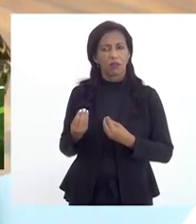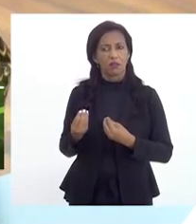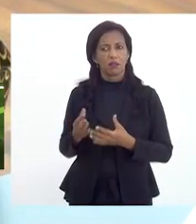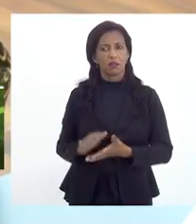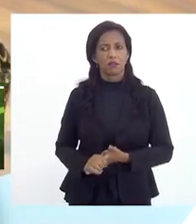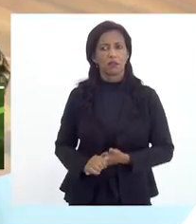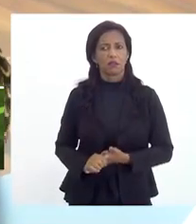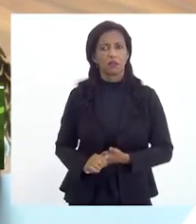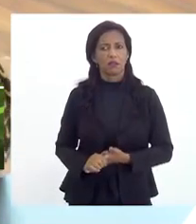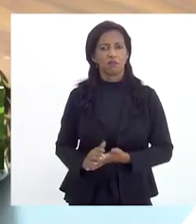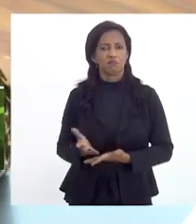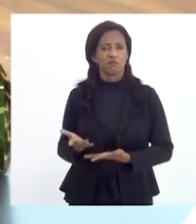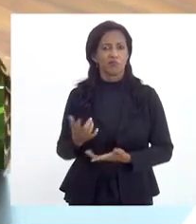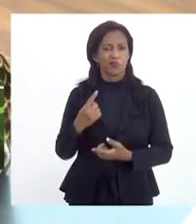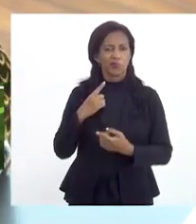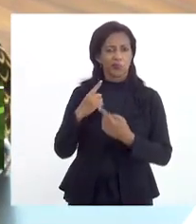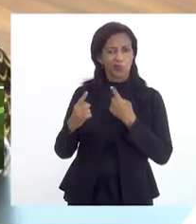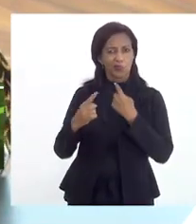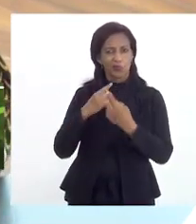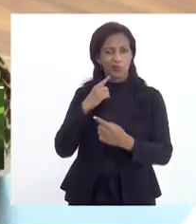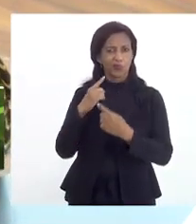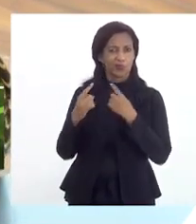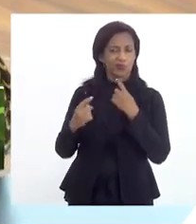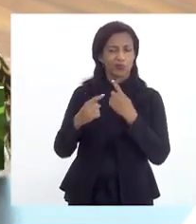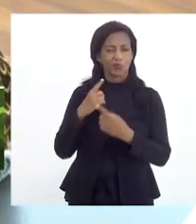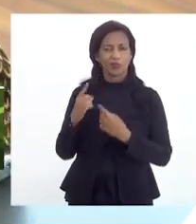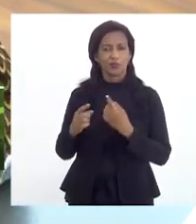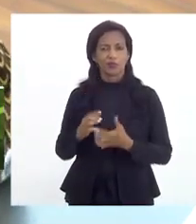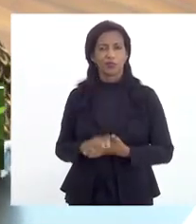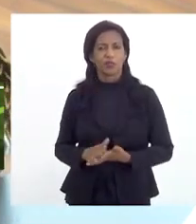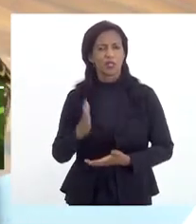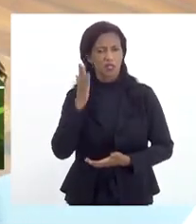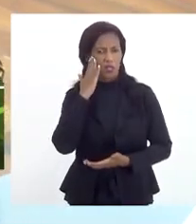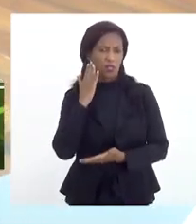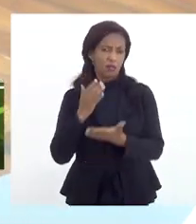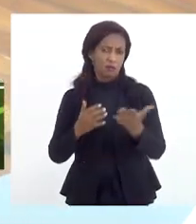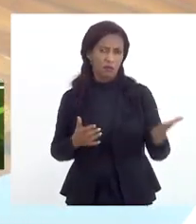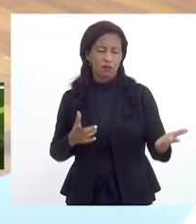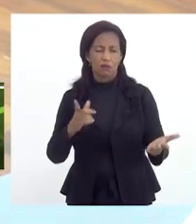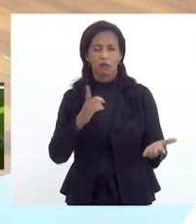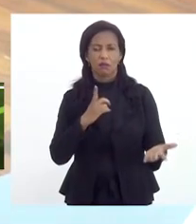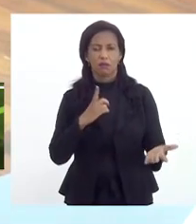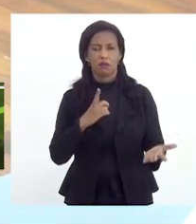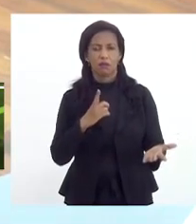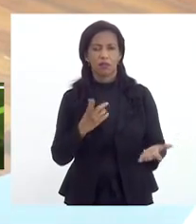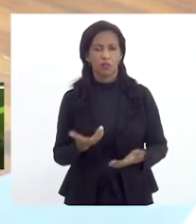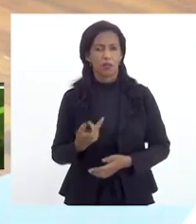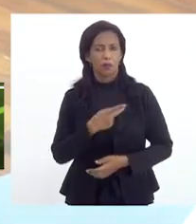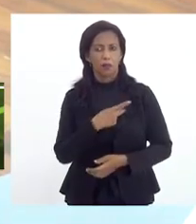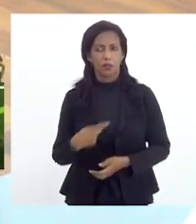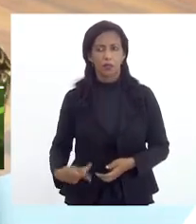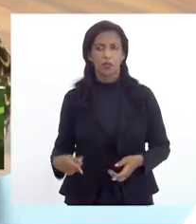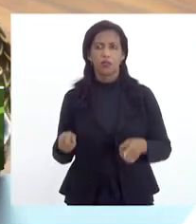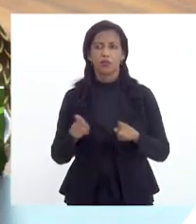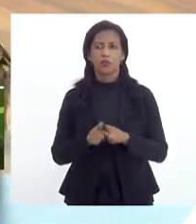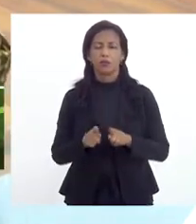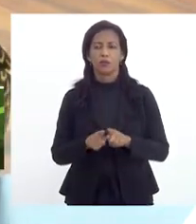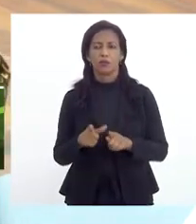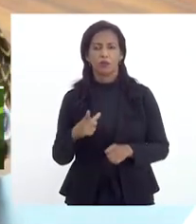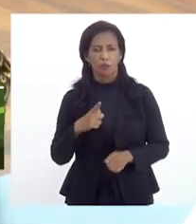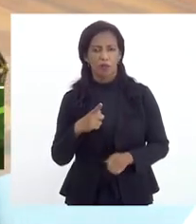Um certo receio Então Sei que vossa excelência Tem E tanto o presidente Também